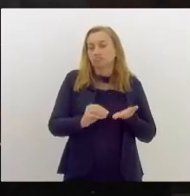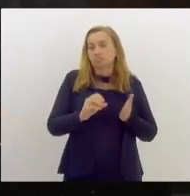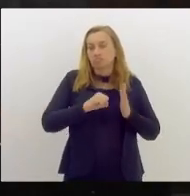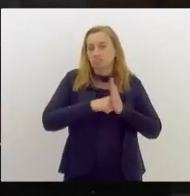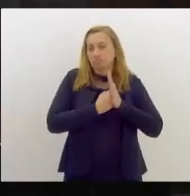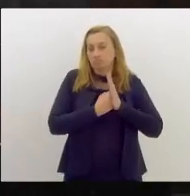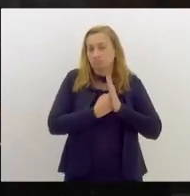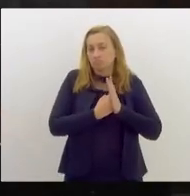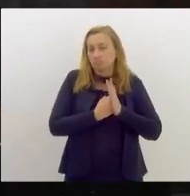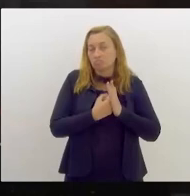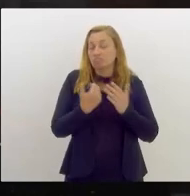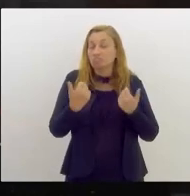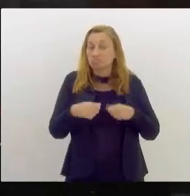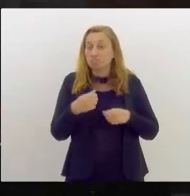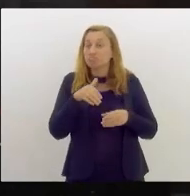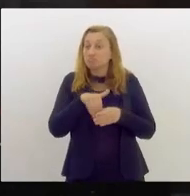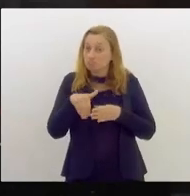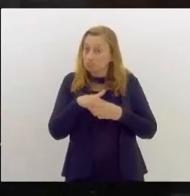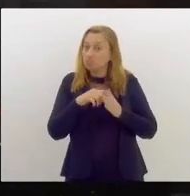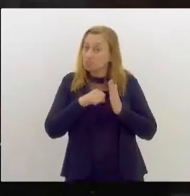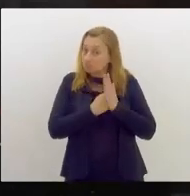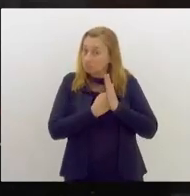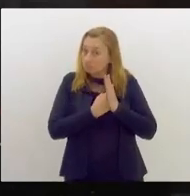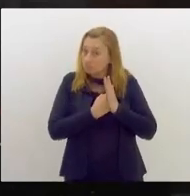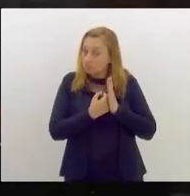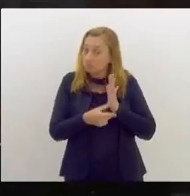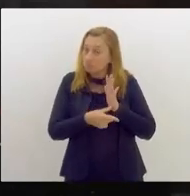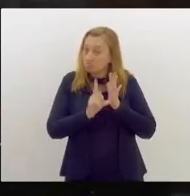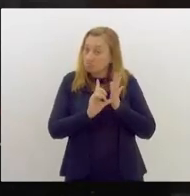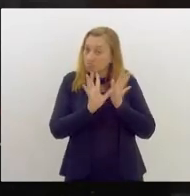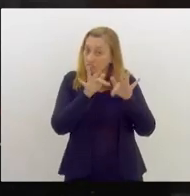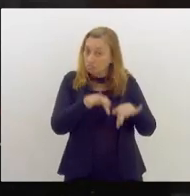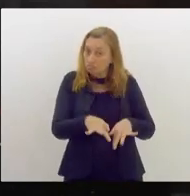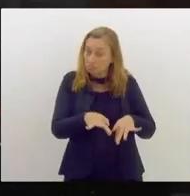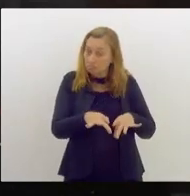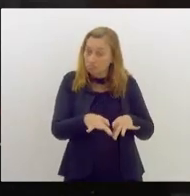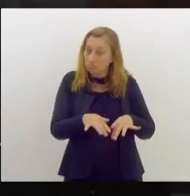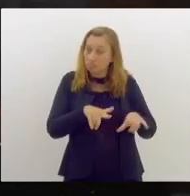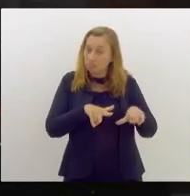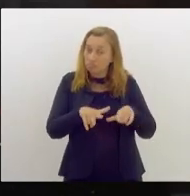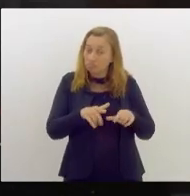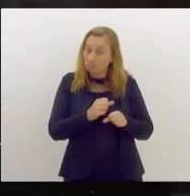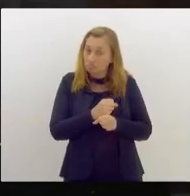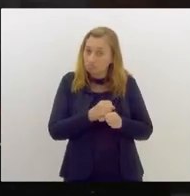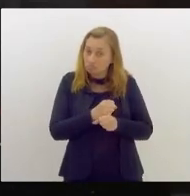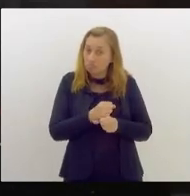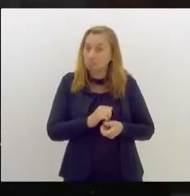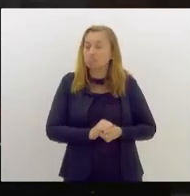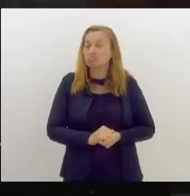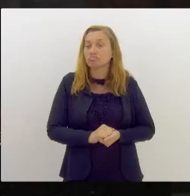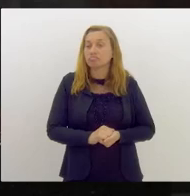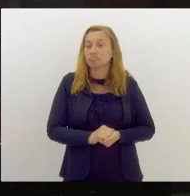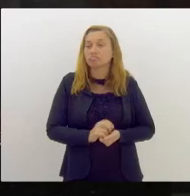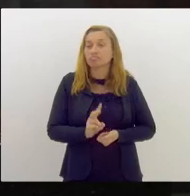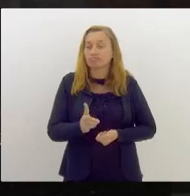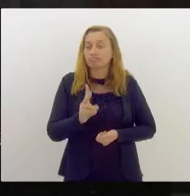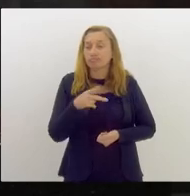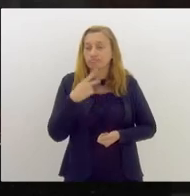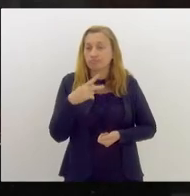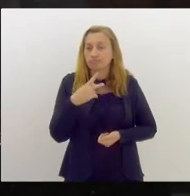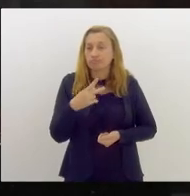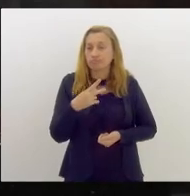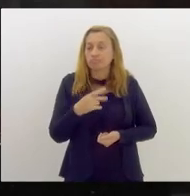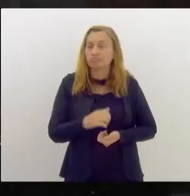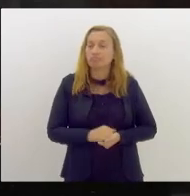porque a gente precisa também votar os ventos antes de encerrar o exercício Ele sempre disse que